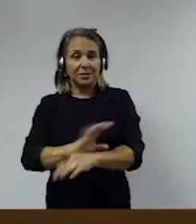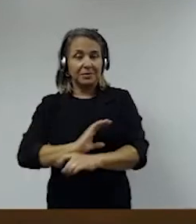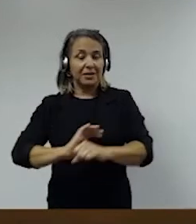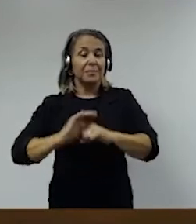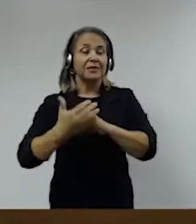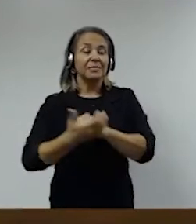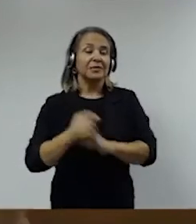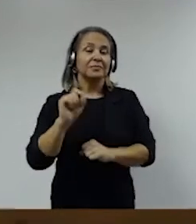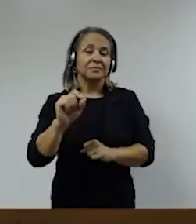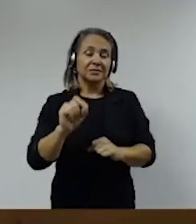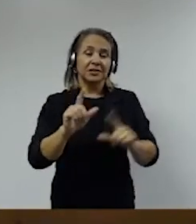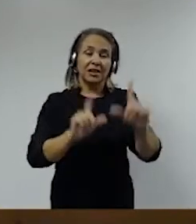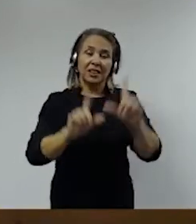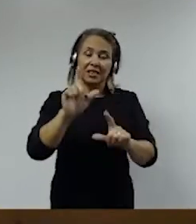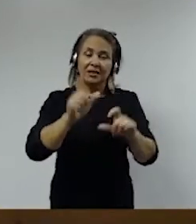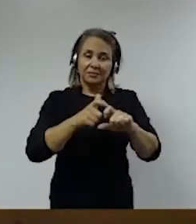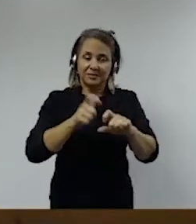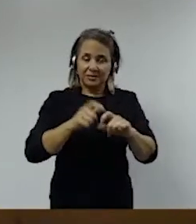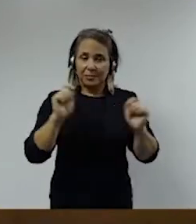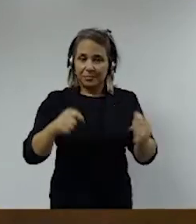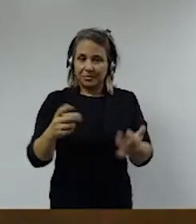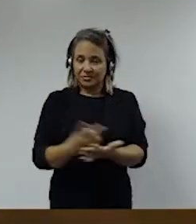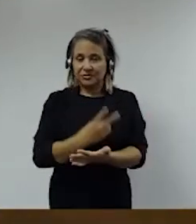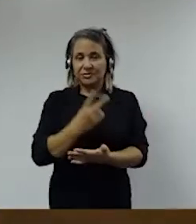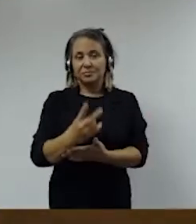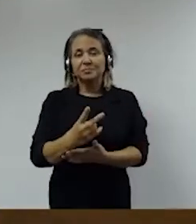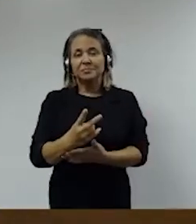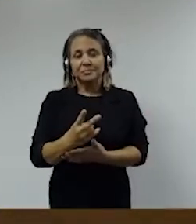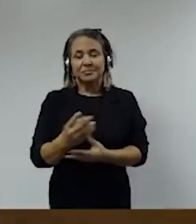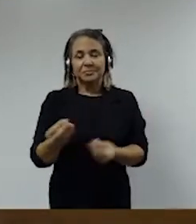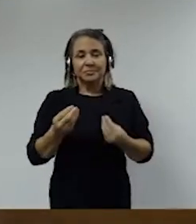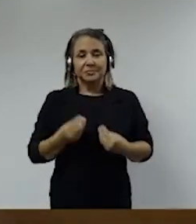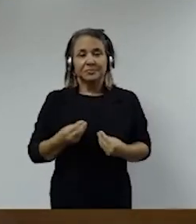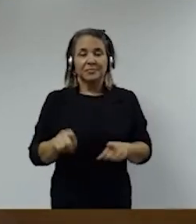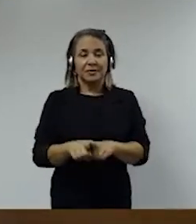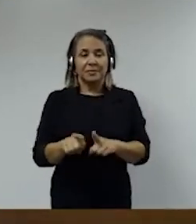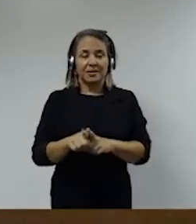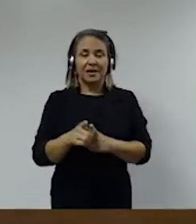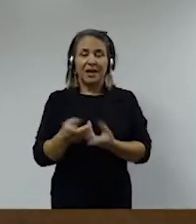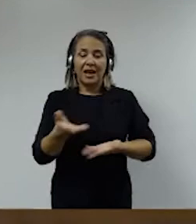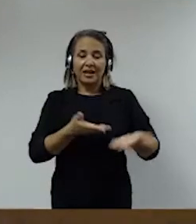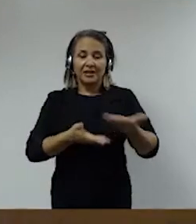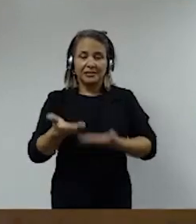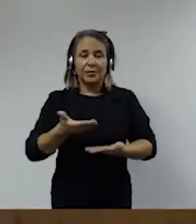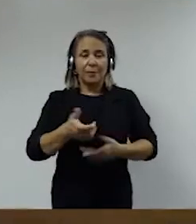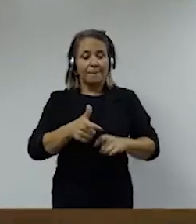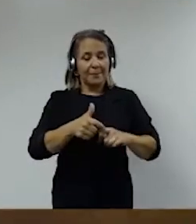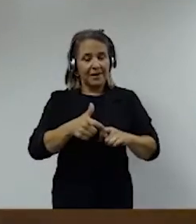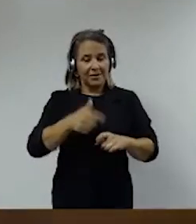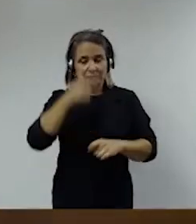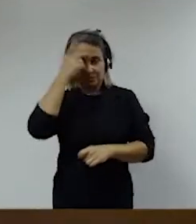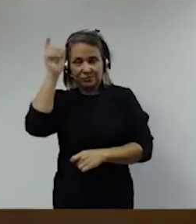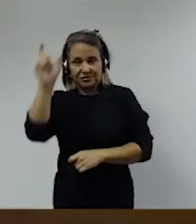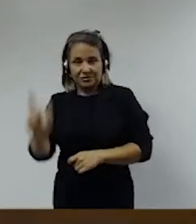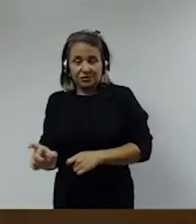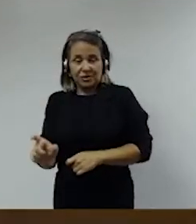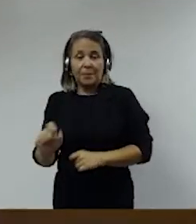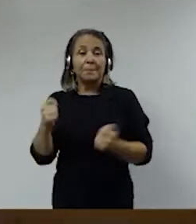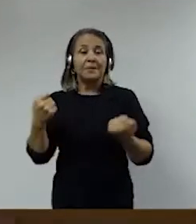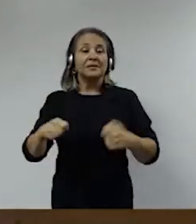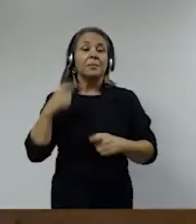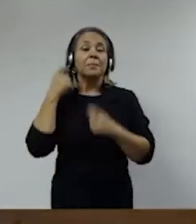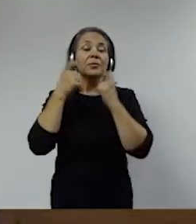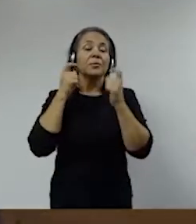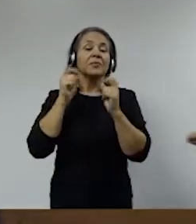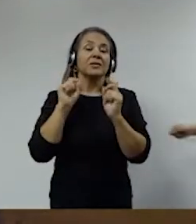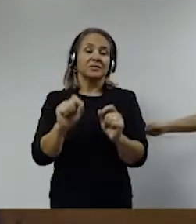que essa telemedicina pode acarretar no que diz respeito à relação médico-paciente. O que a gente precisa se